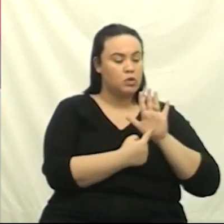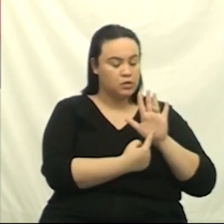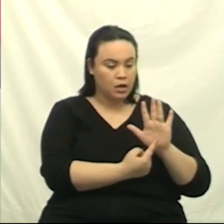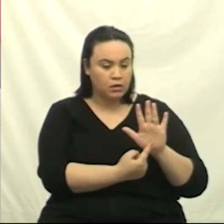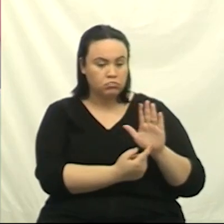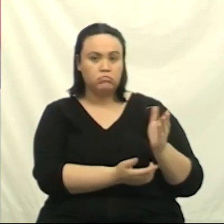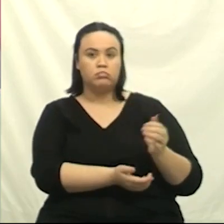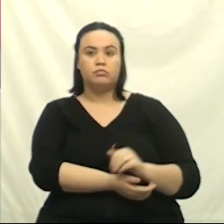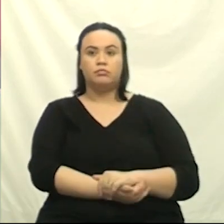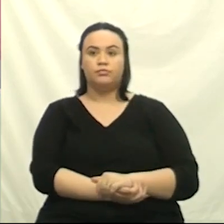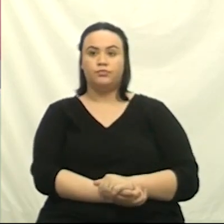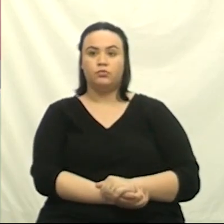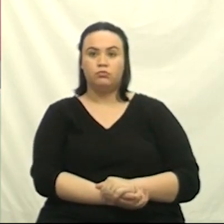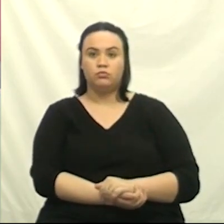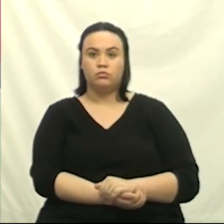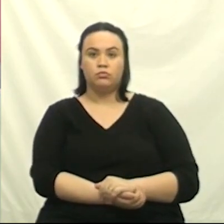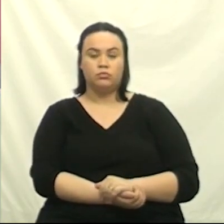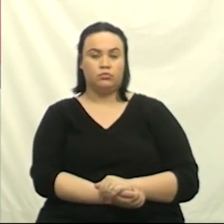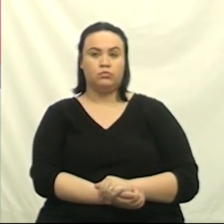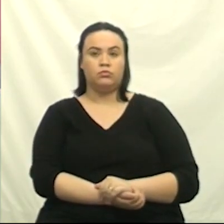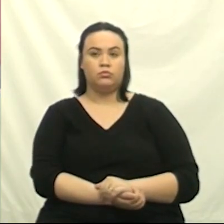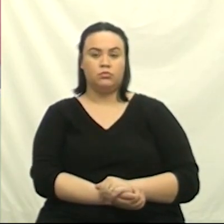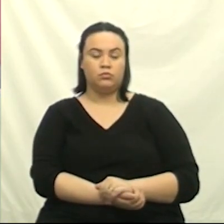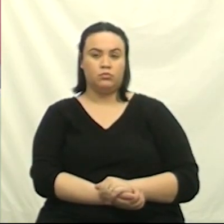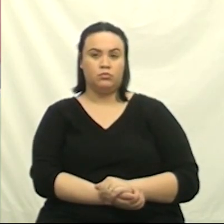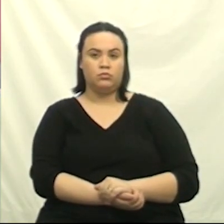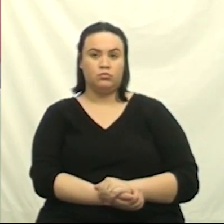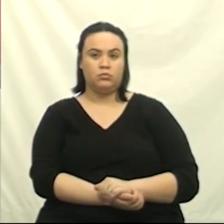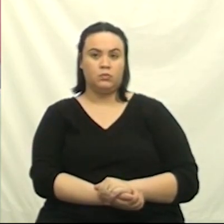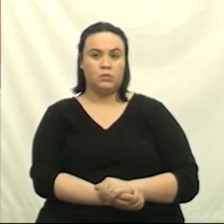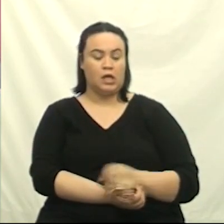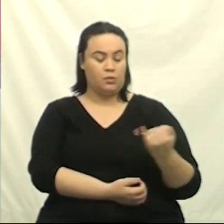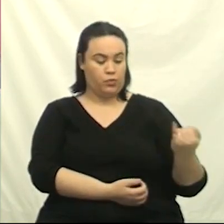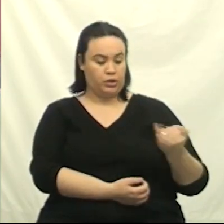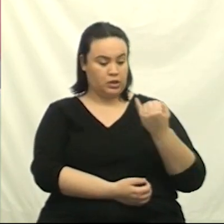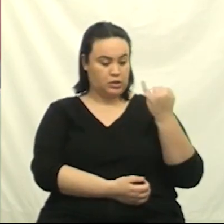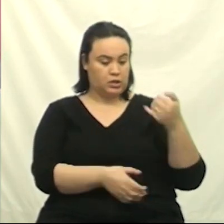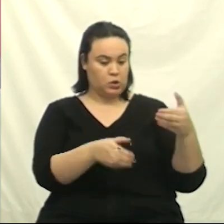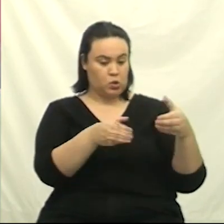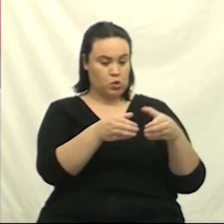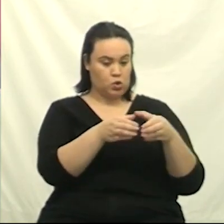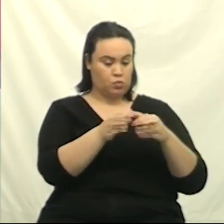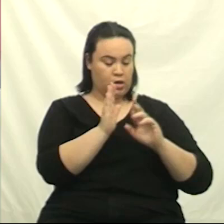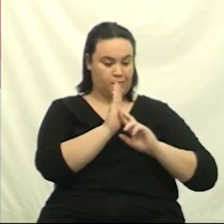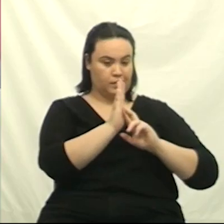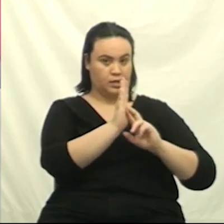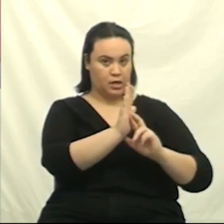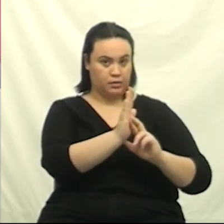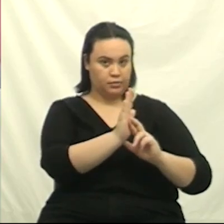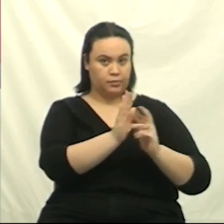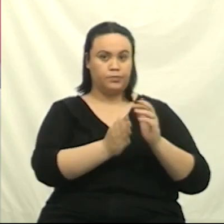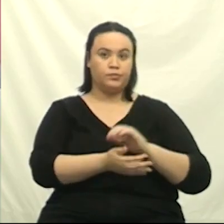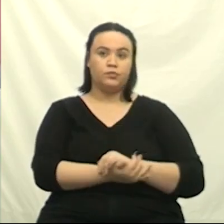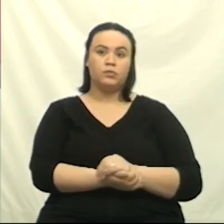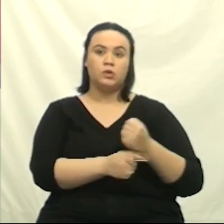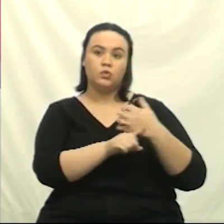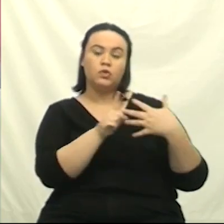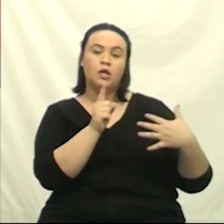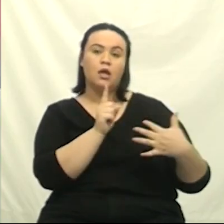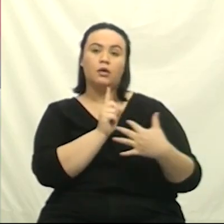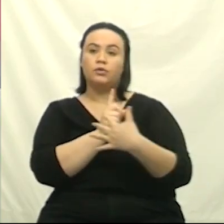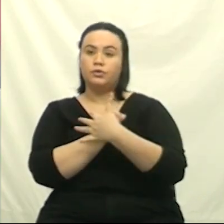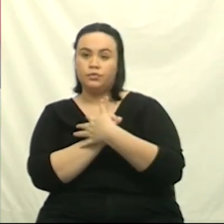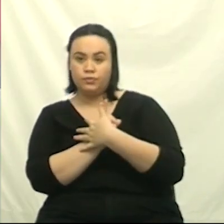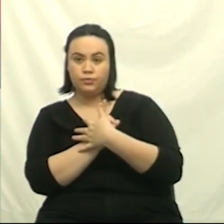como foi falado aqui da importância da representação deles quanto